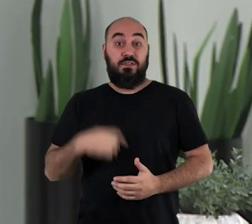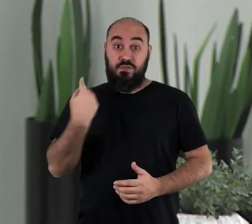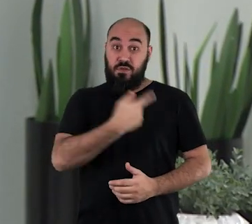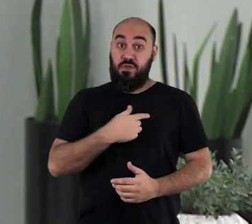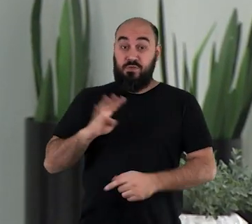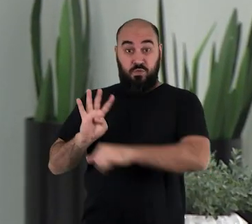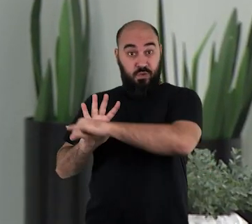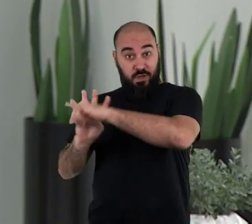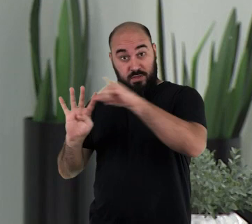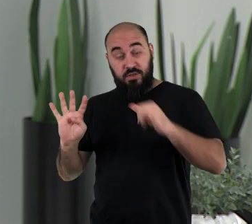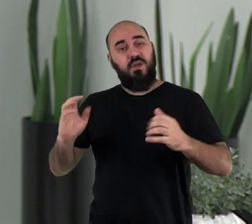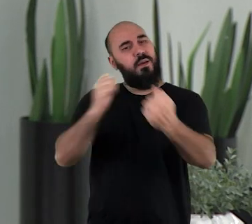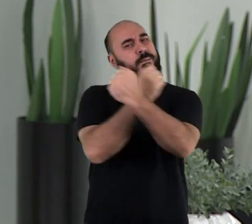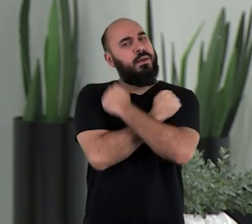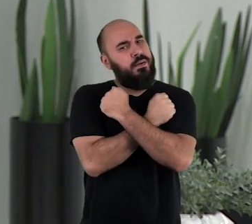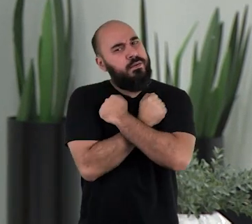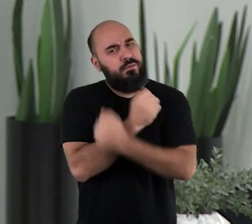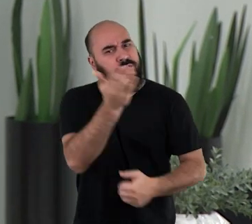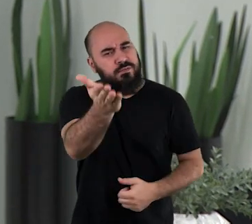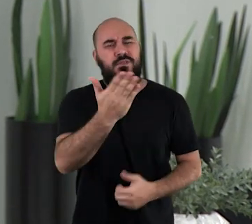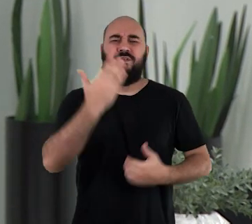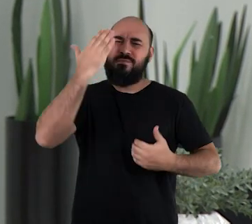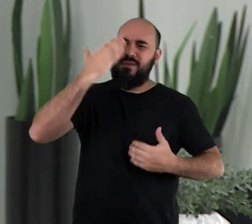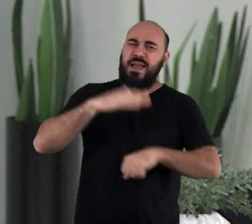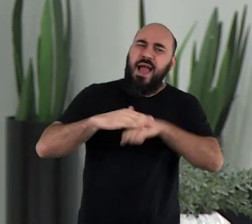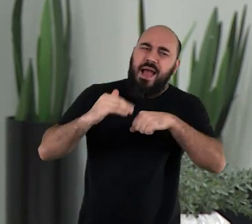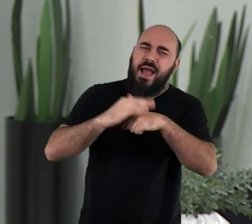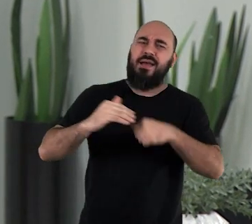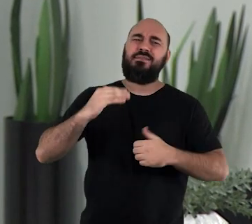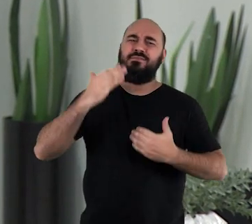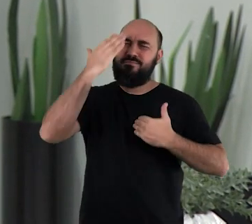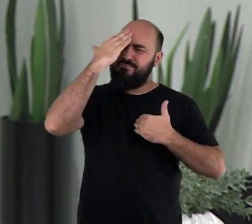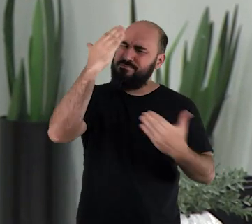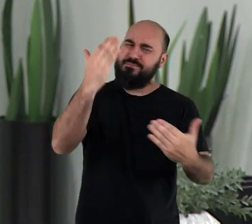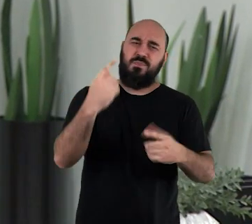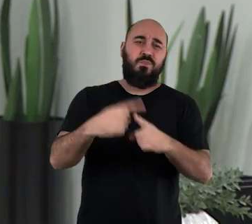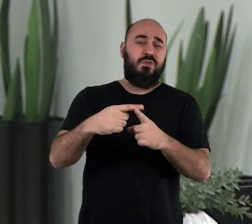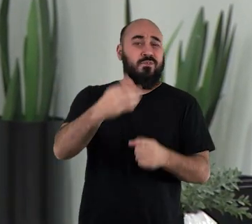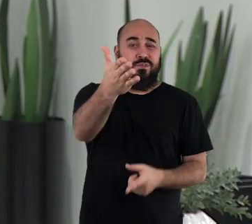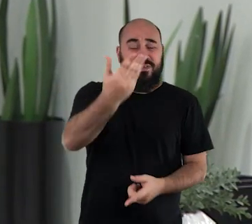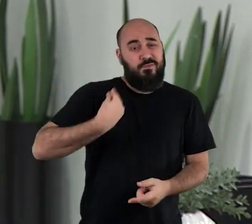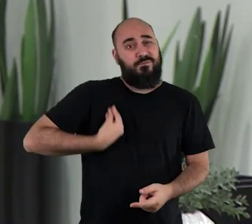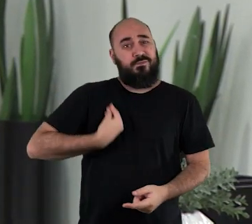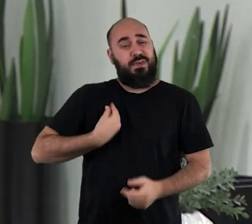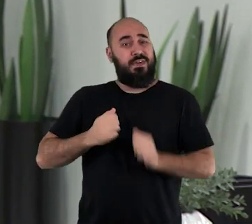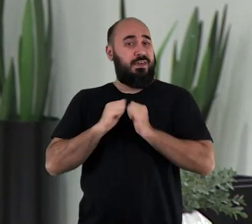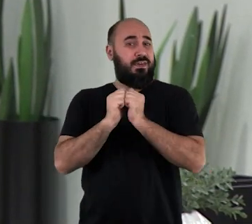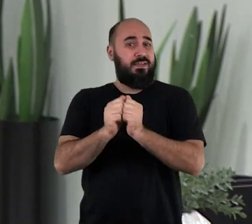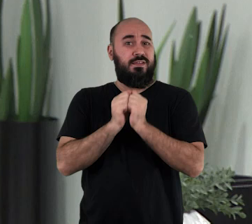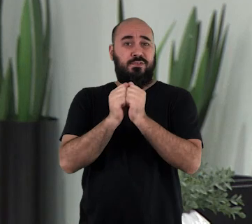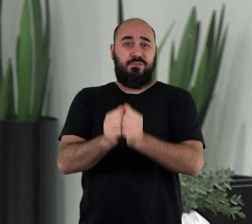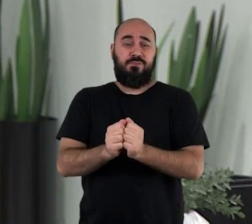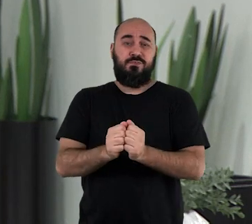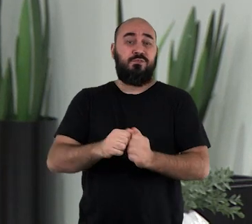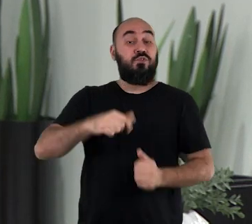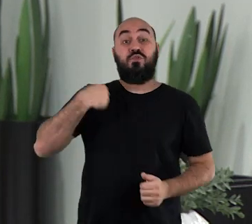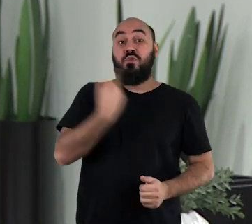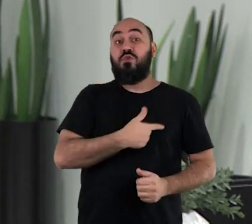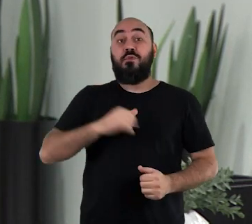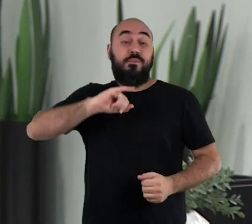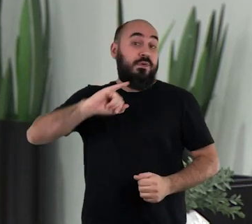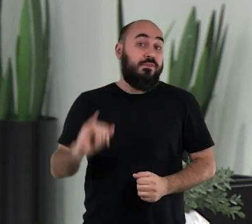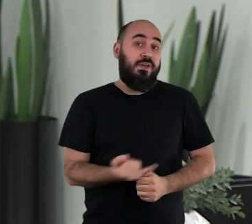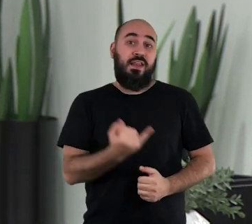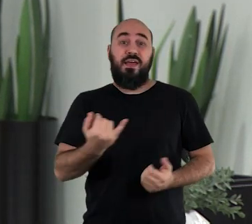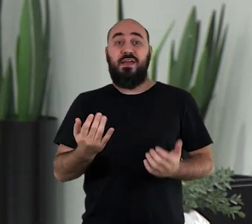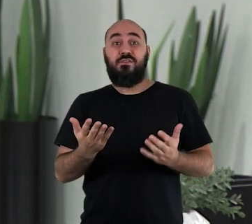muito carinho e com gratidão, como sempre, por você estar em nossa companhia, por nós termos o privilégio de estar agora